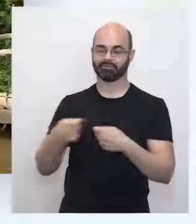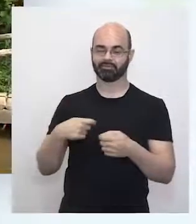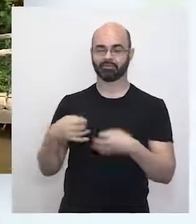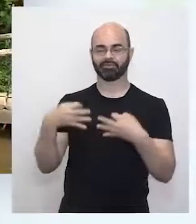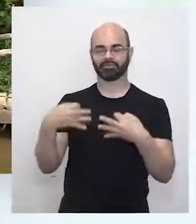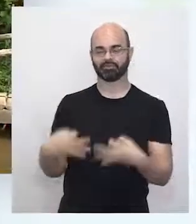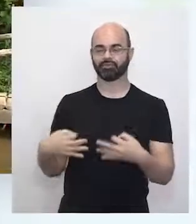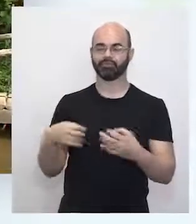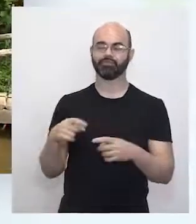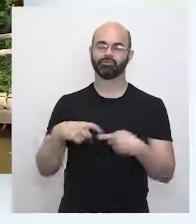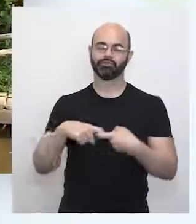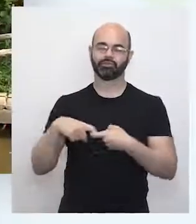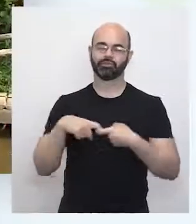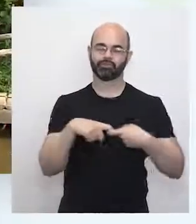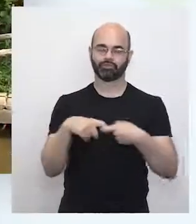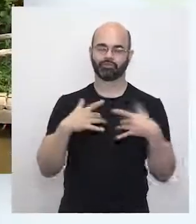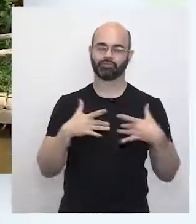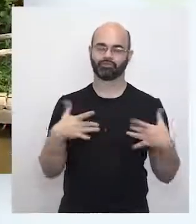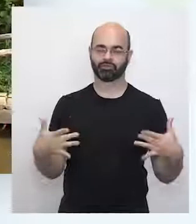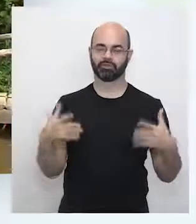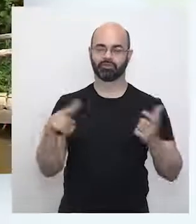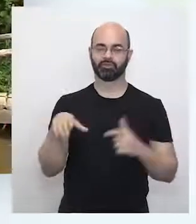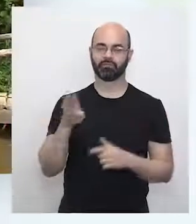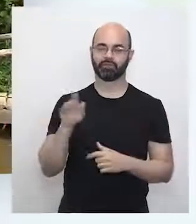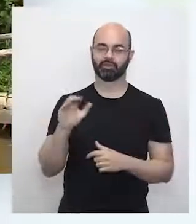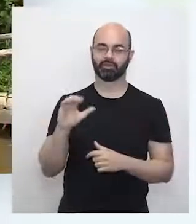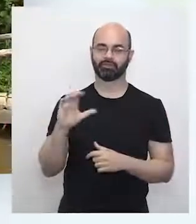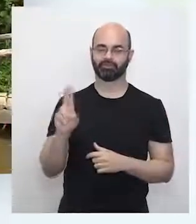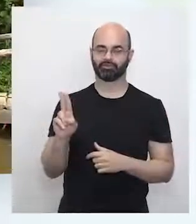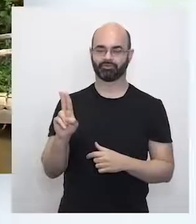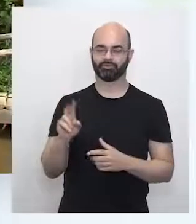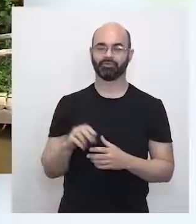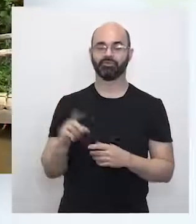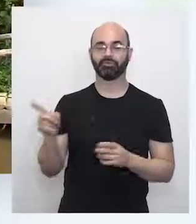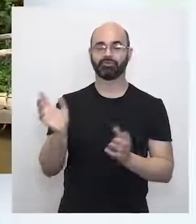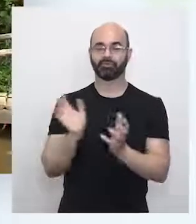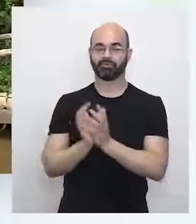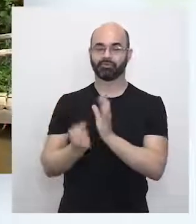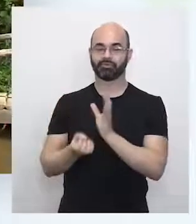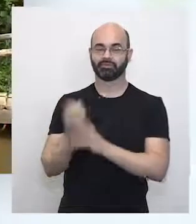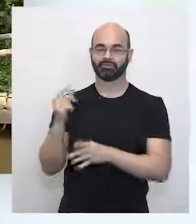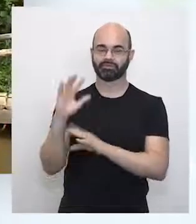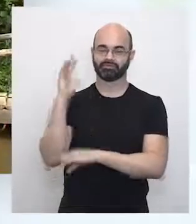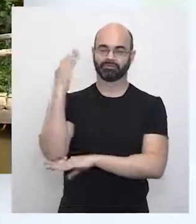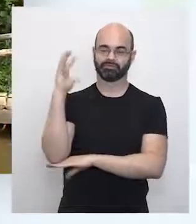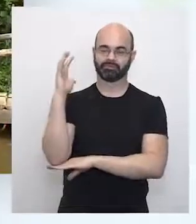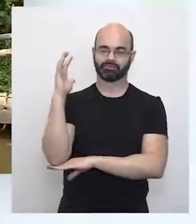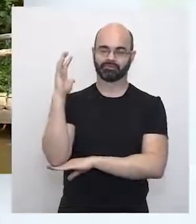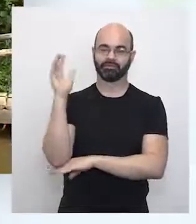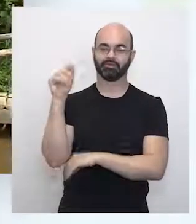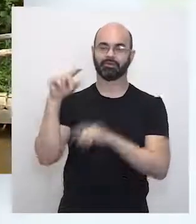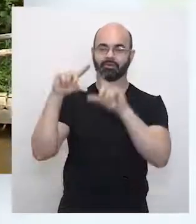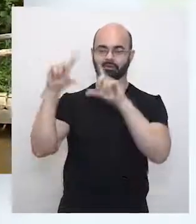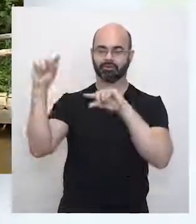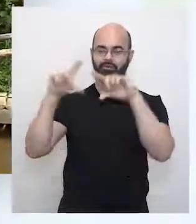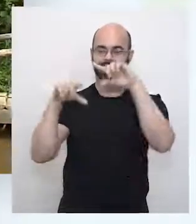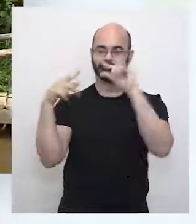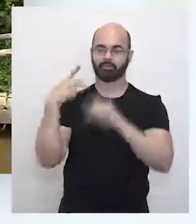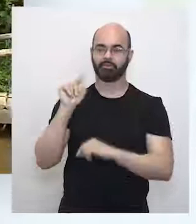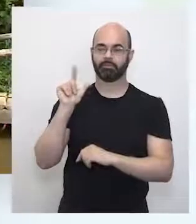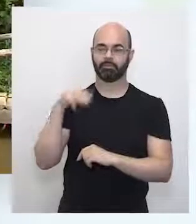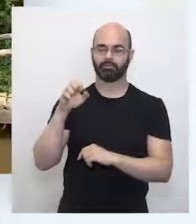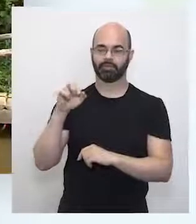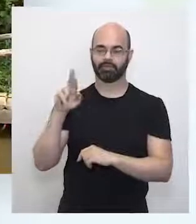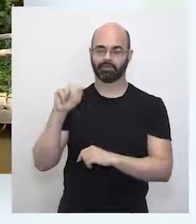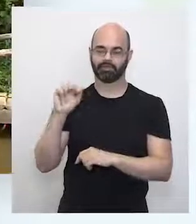do uso sustentável do babaçu, espécie nativa da família das palmeiras. A coleta da castanha e a extração